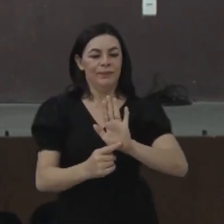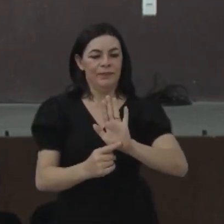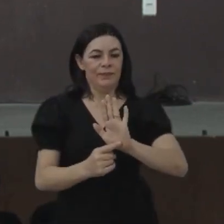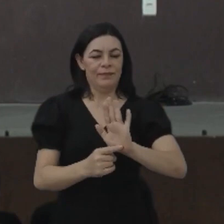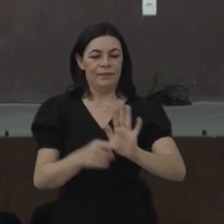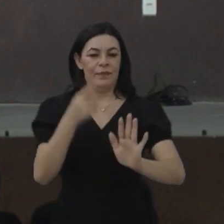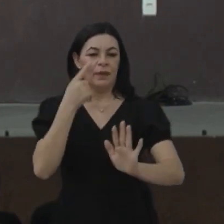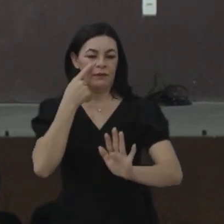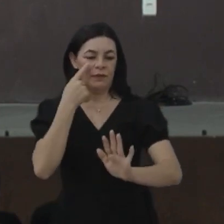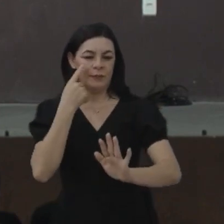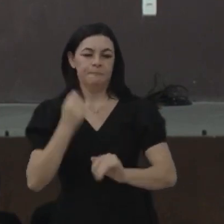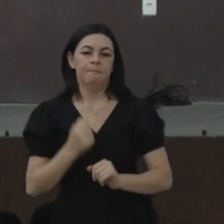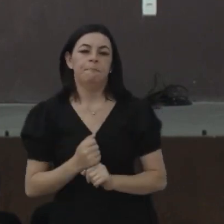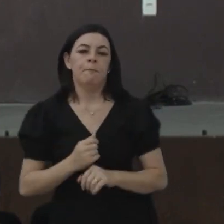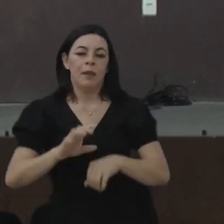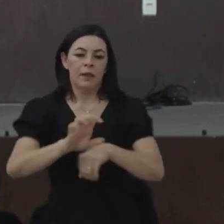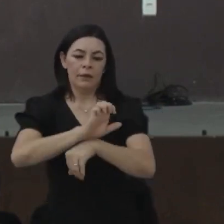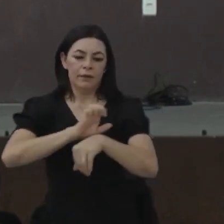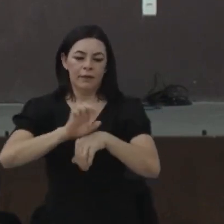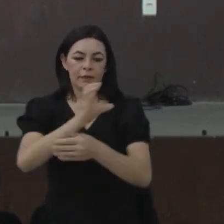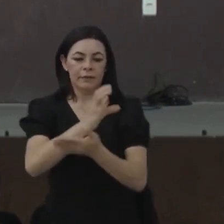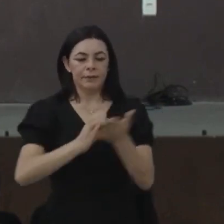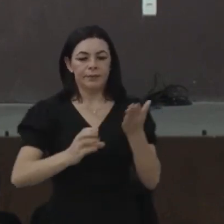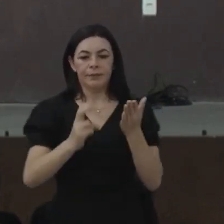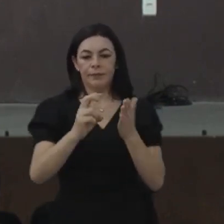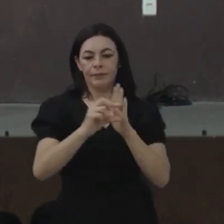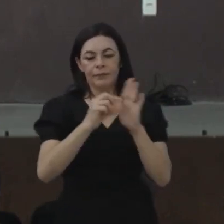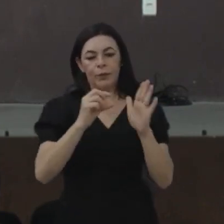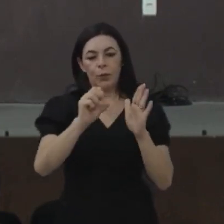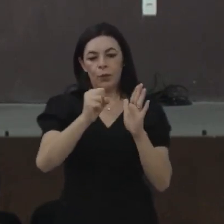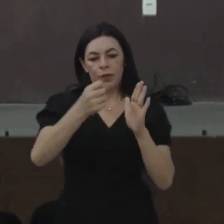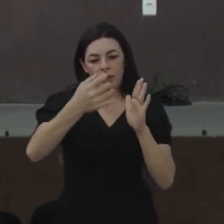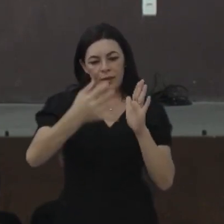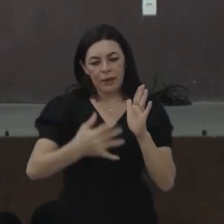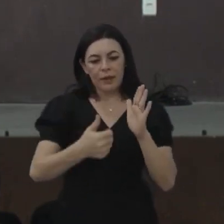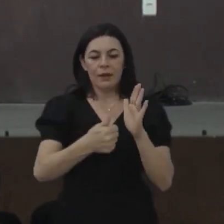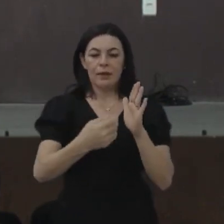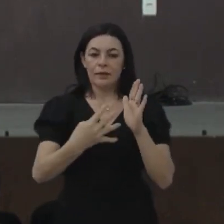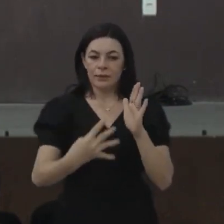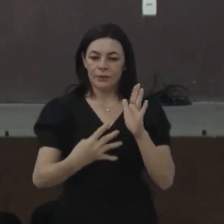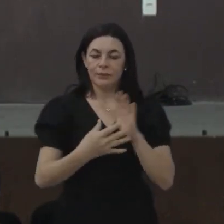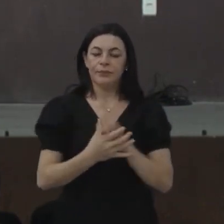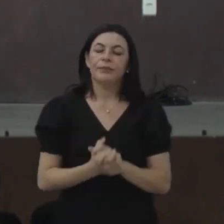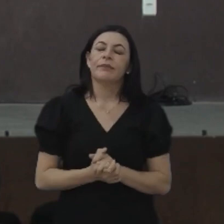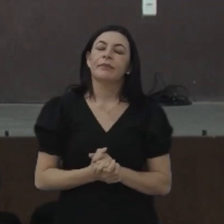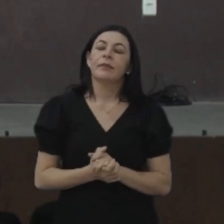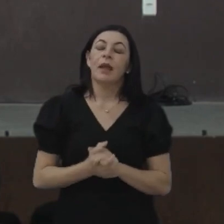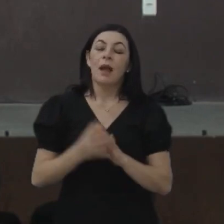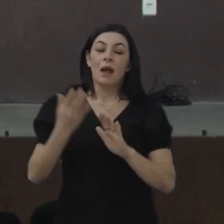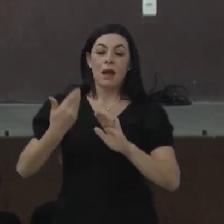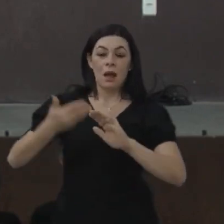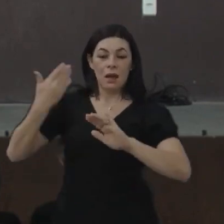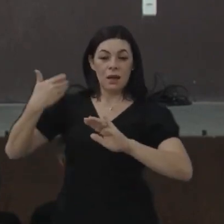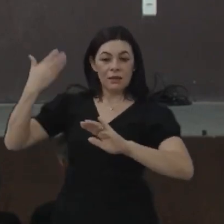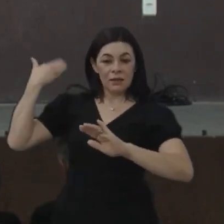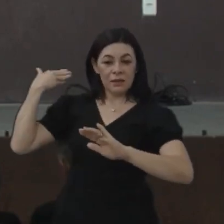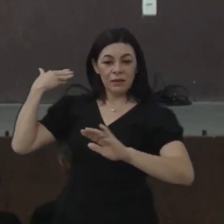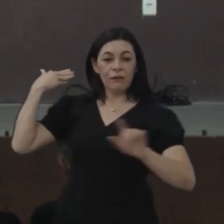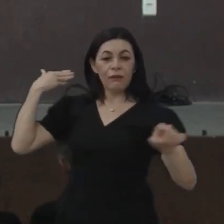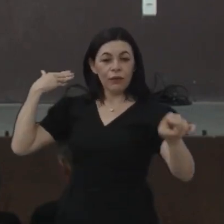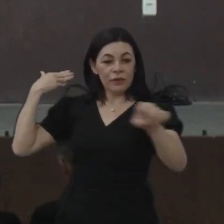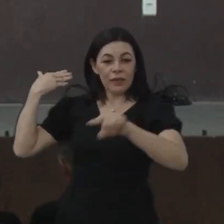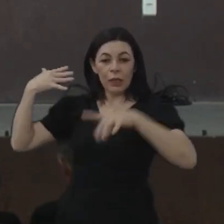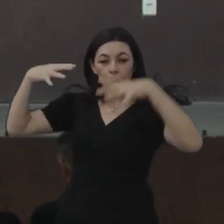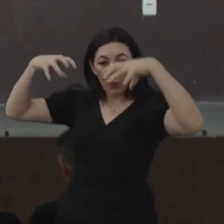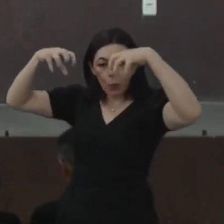Efésios capítulo 5, verso 8 a 14 diz assim: Porque no passado vocês eram